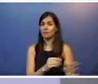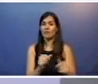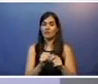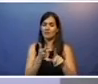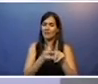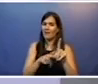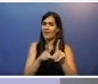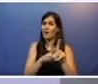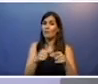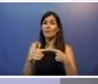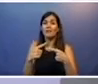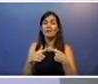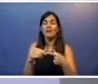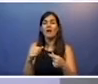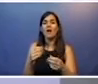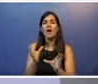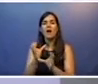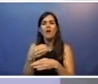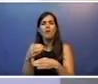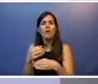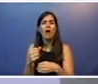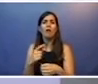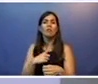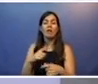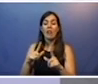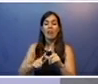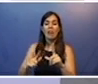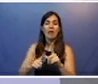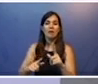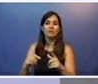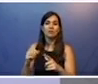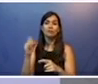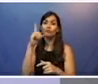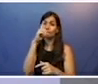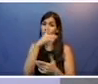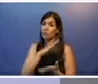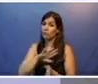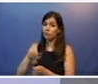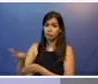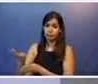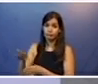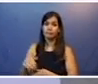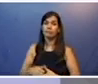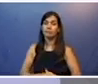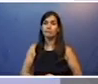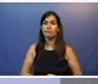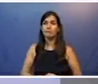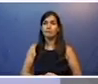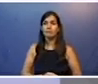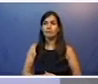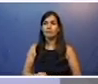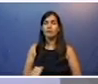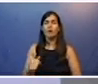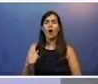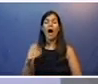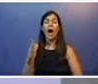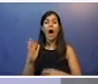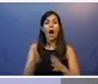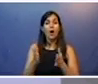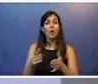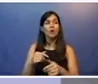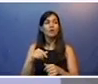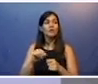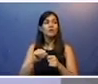calcular, porque aqui na equação tem duas letras e uma equação só. Então vamos analisar o ângulo